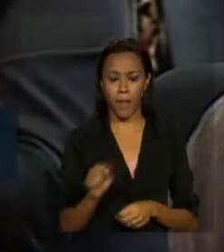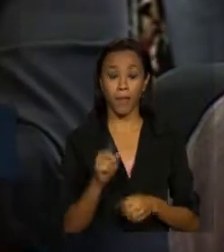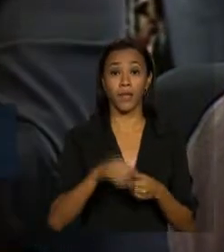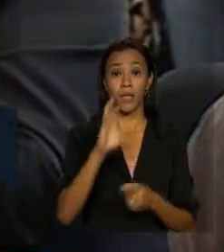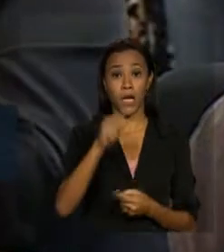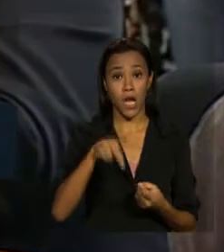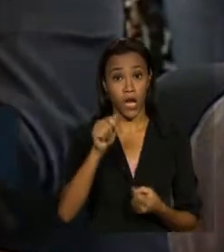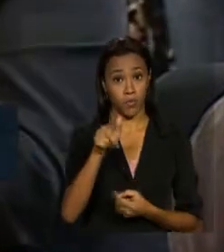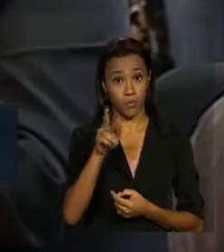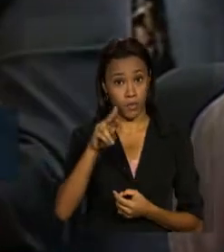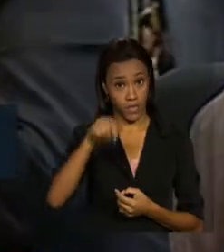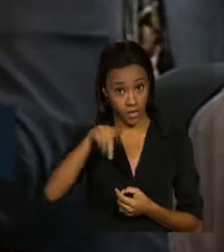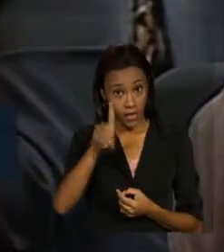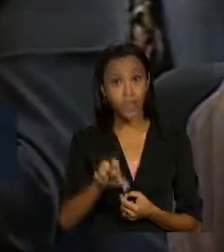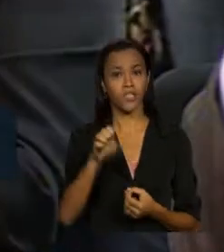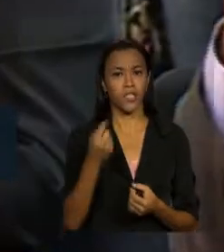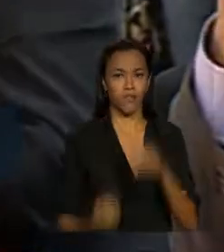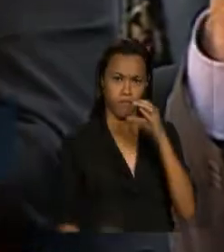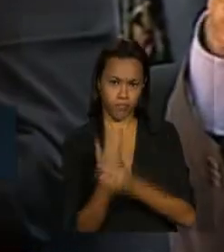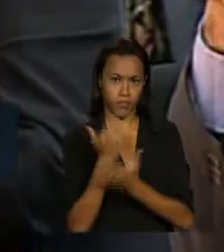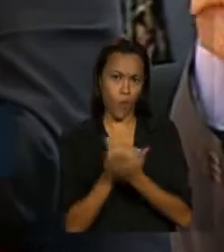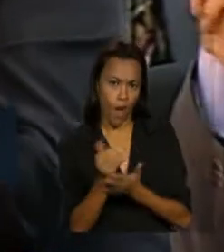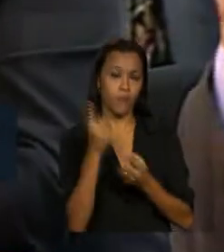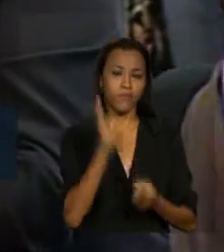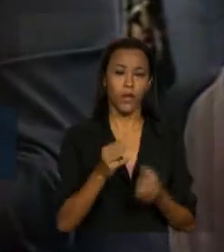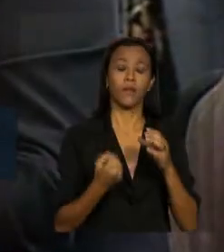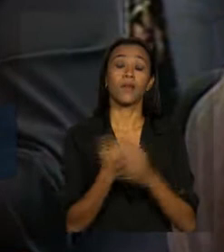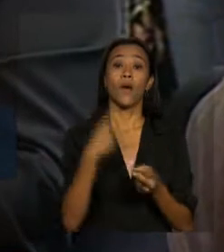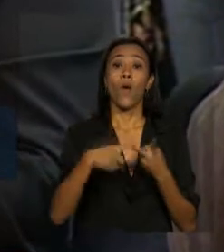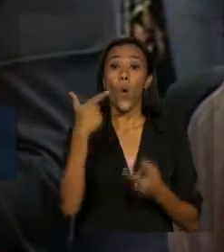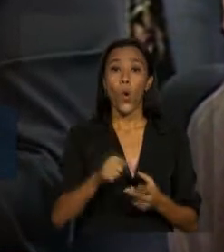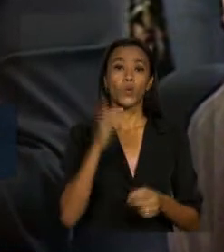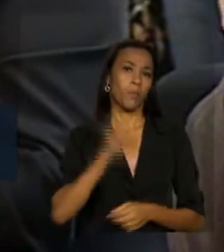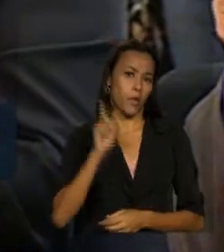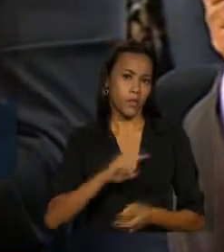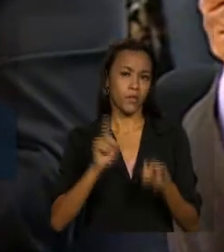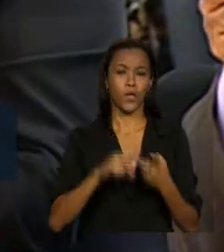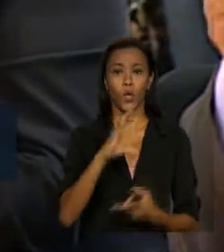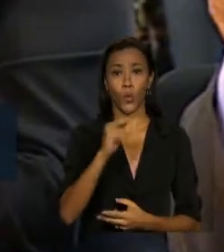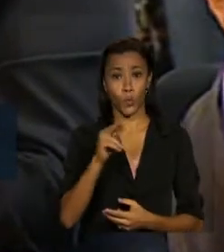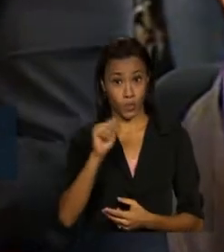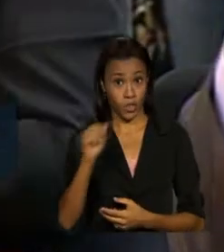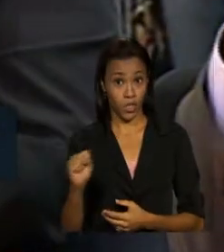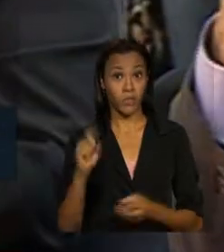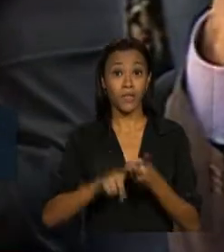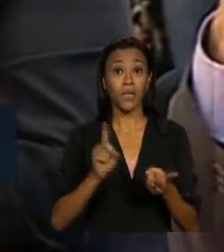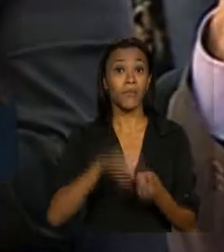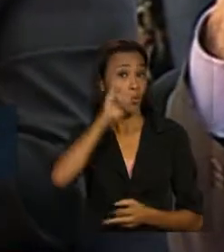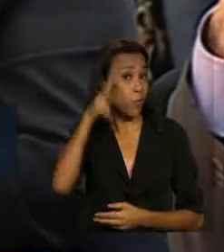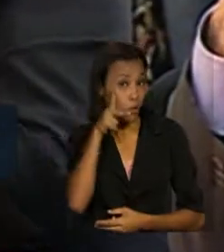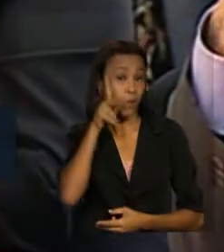Campo Grande, né, onde esses quatro serão instalados inicialmente, Campo Grande, Belo Horizonte, Curitiba e João